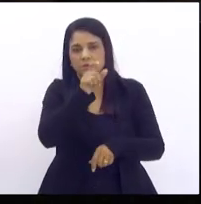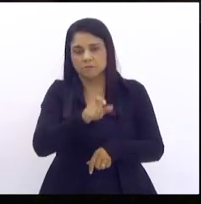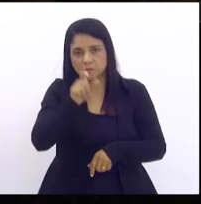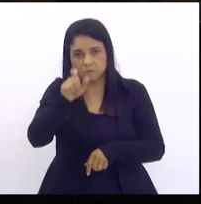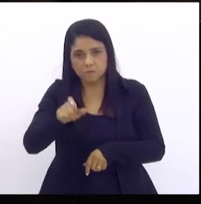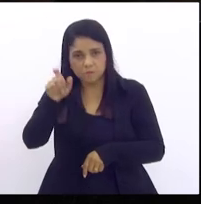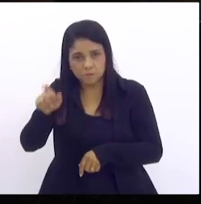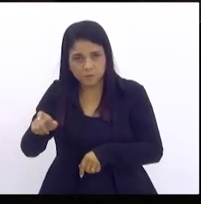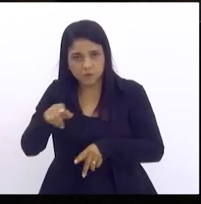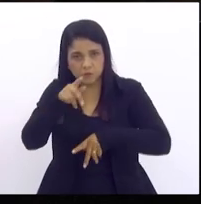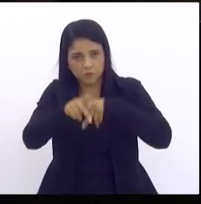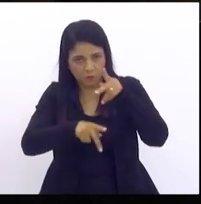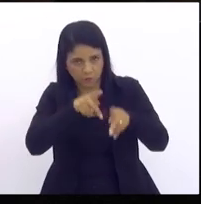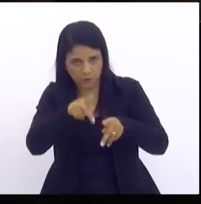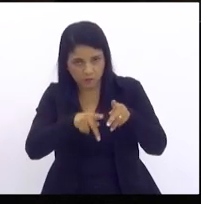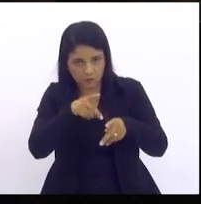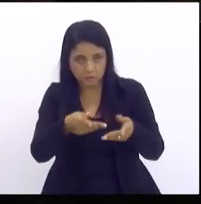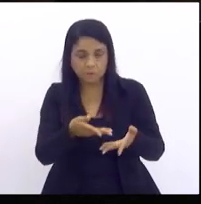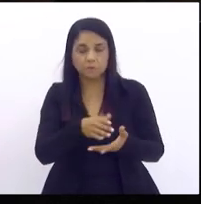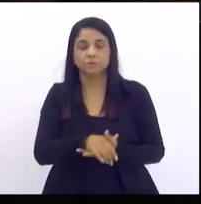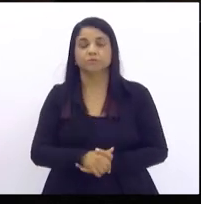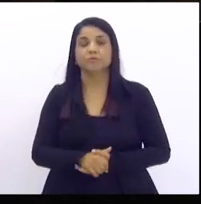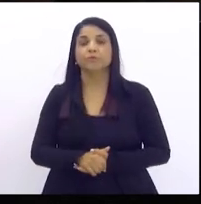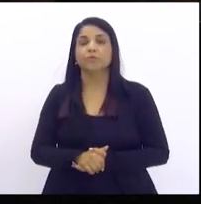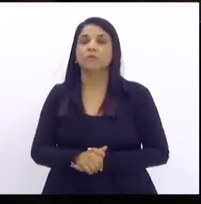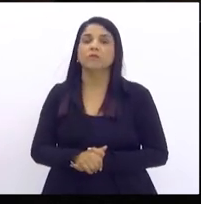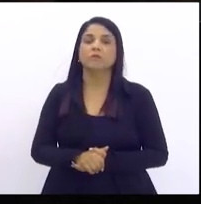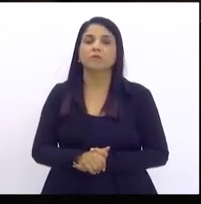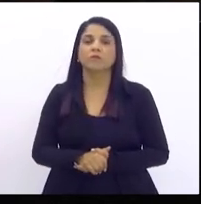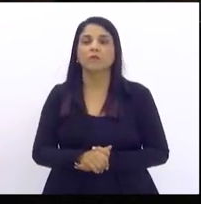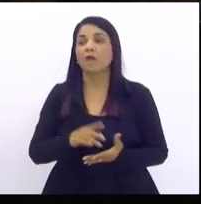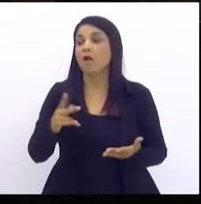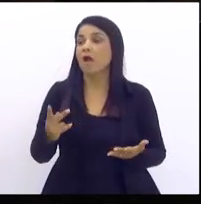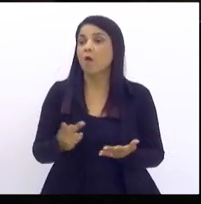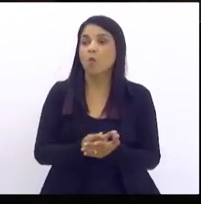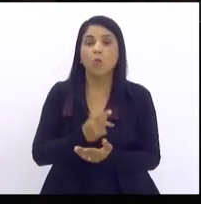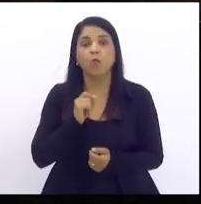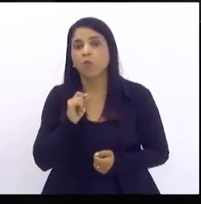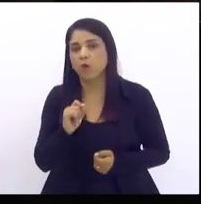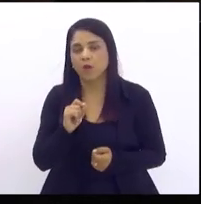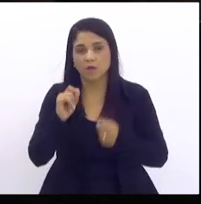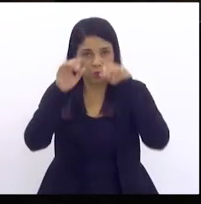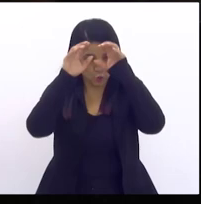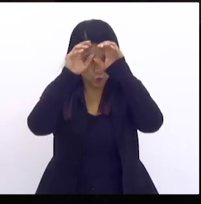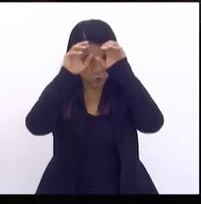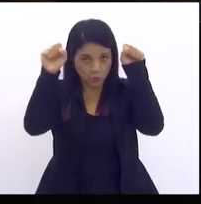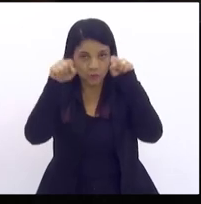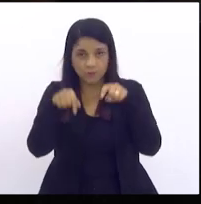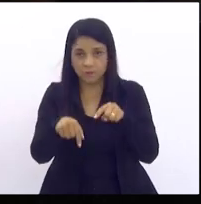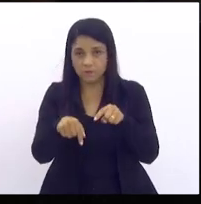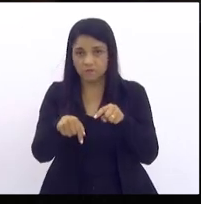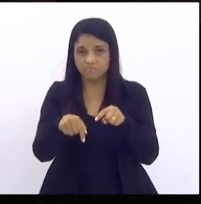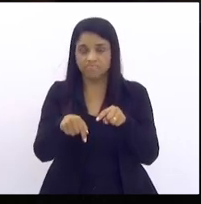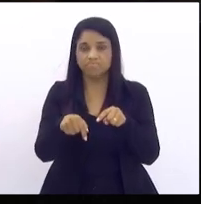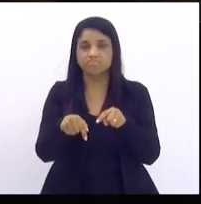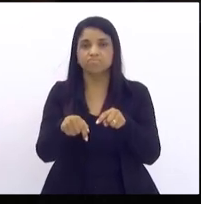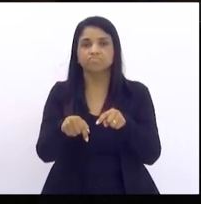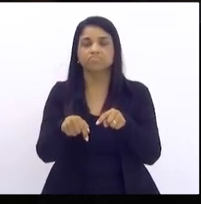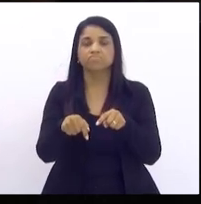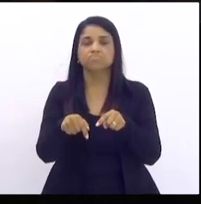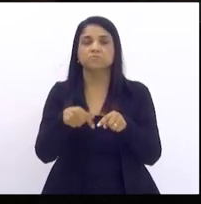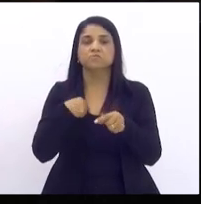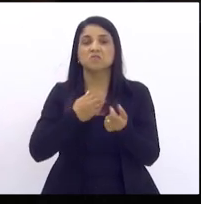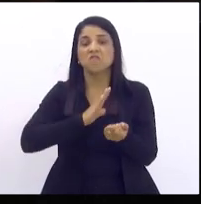Né. Ocorre que depois o Supremo considerou vício de